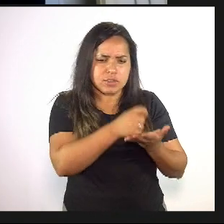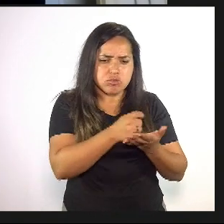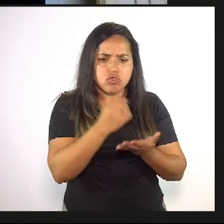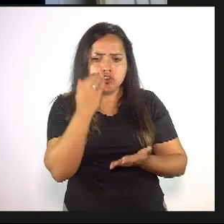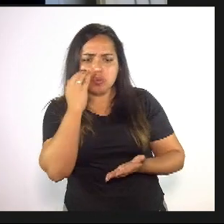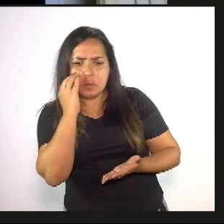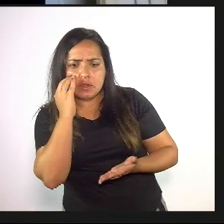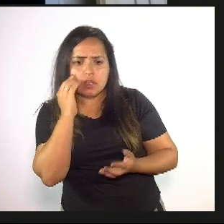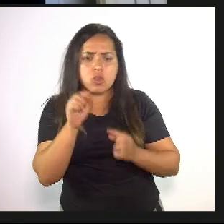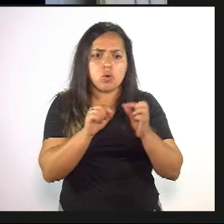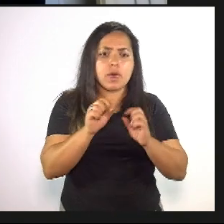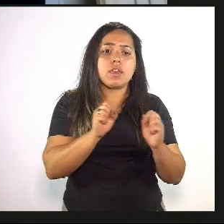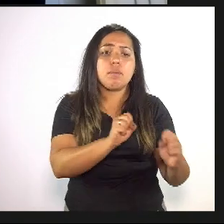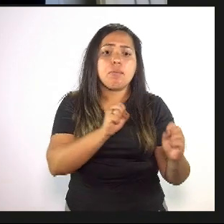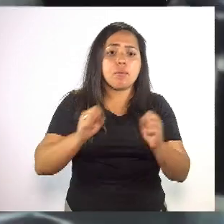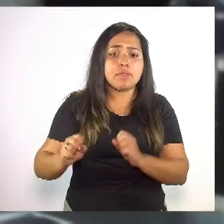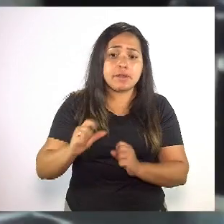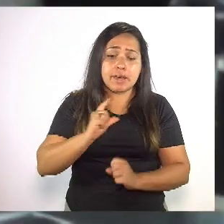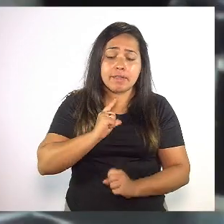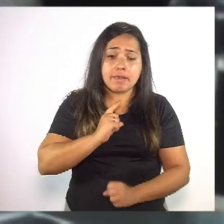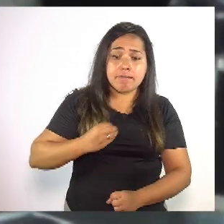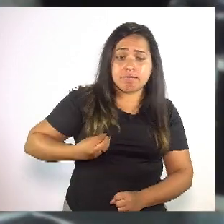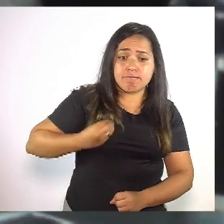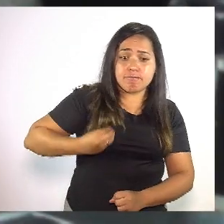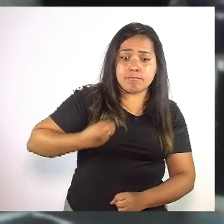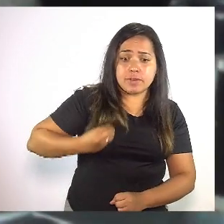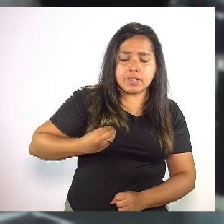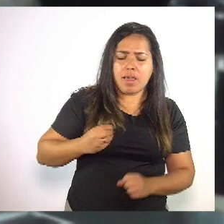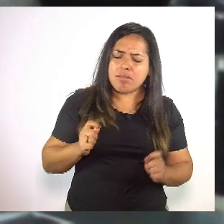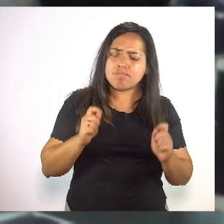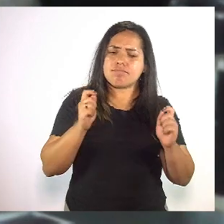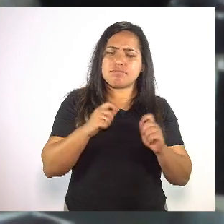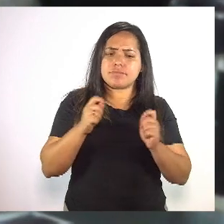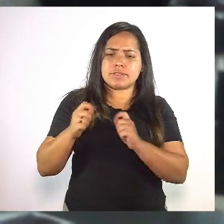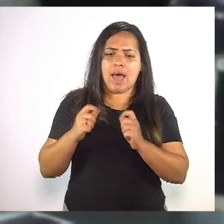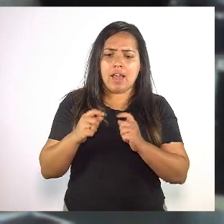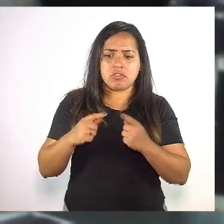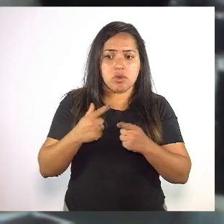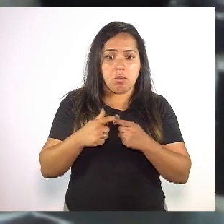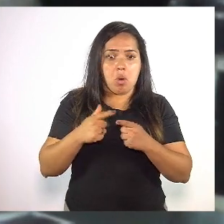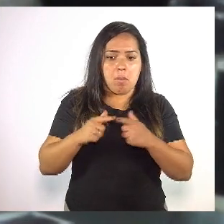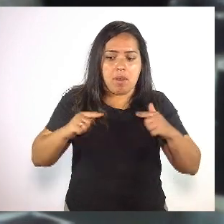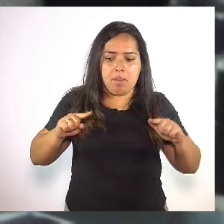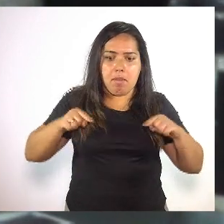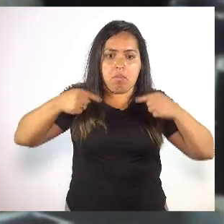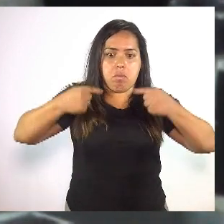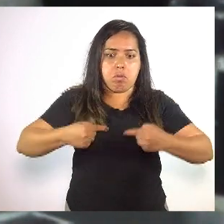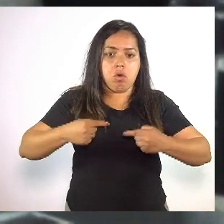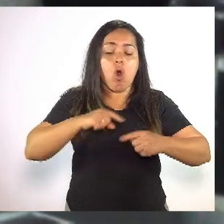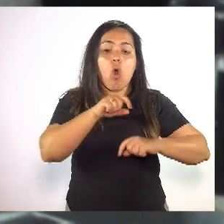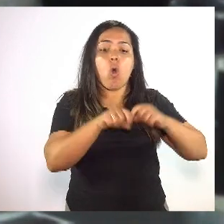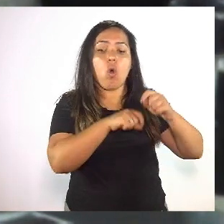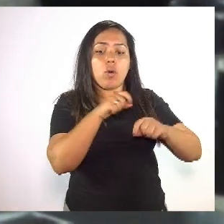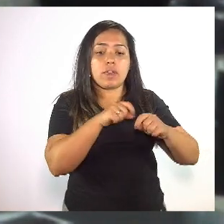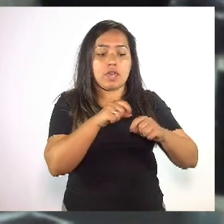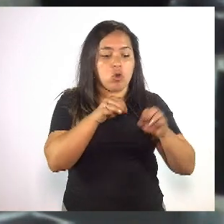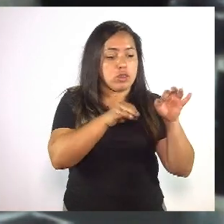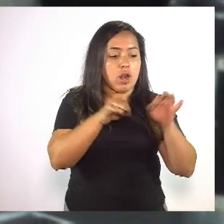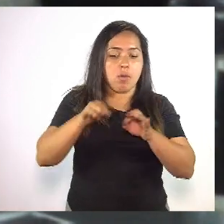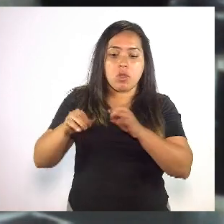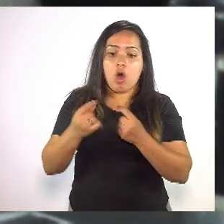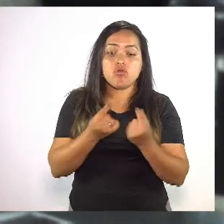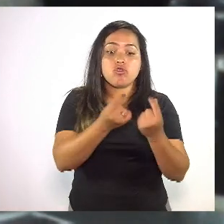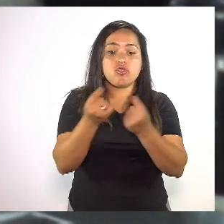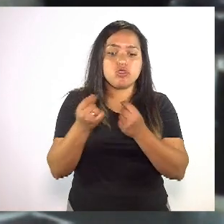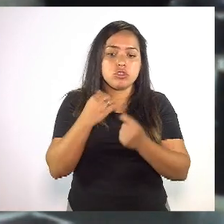que poderia existir uma possibilidade de conflito, como posteriormente foi apontado pelo Tribunal de Contas,